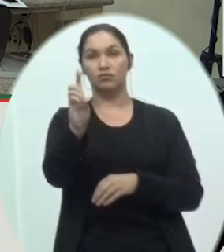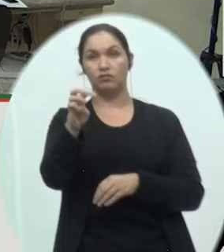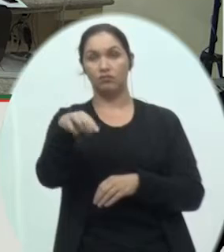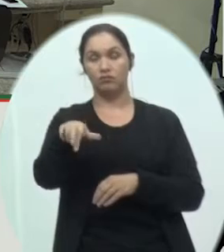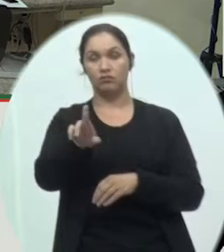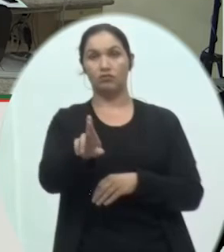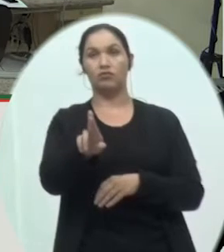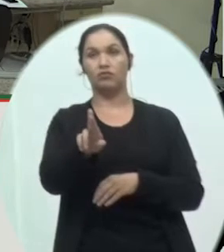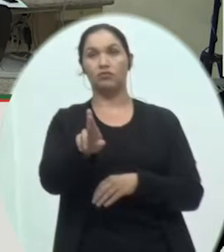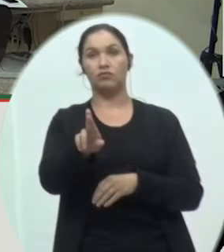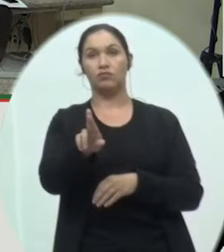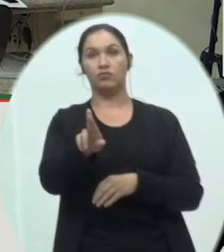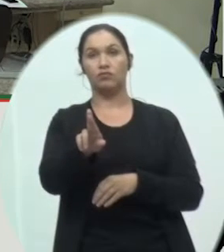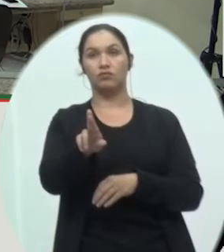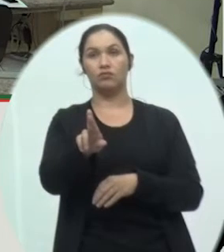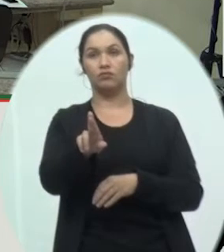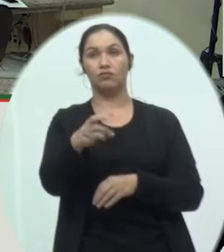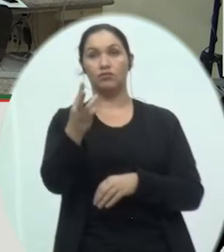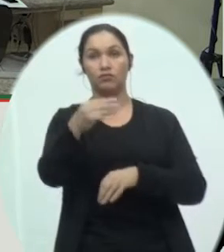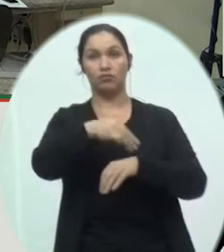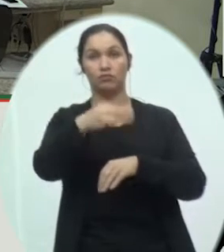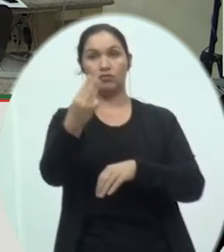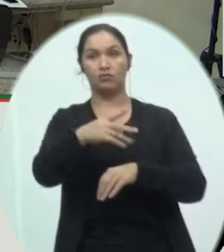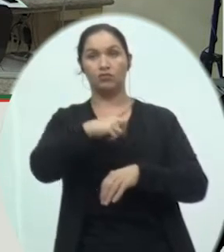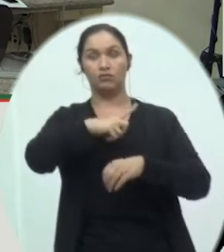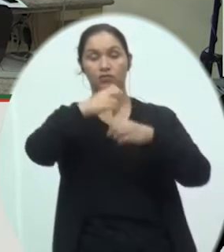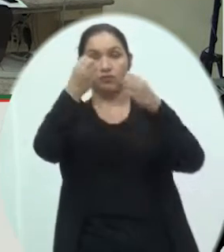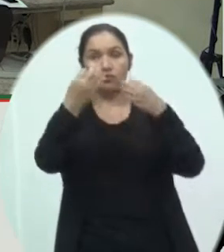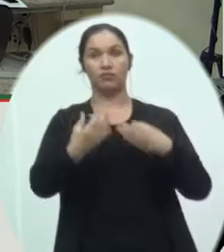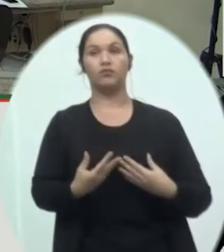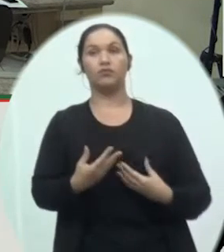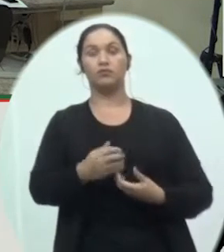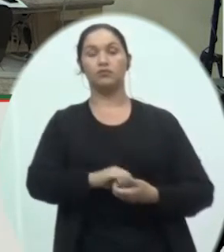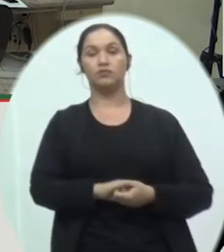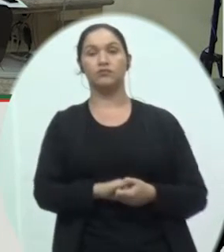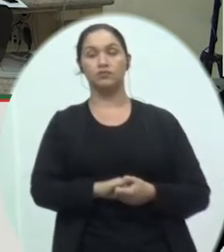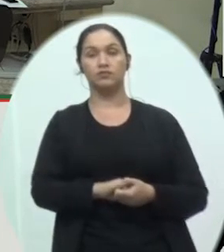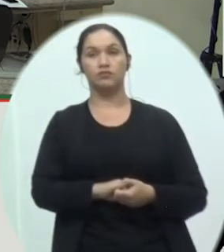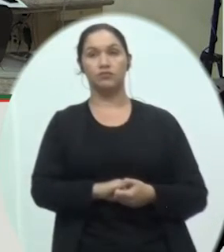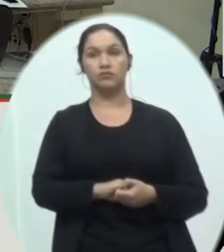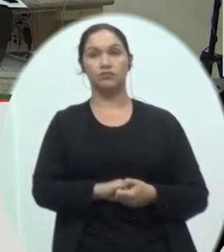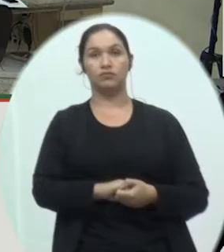Honorato. Vossa Excelência dispõe de 3 minutos e 30.